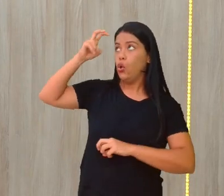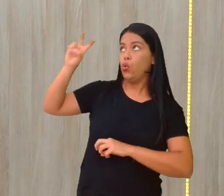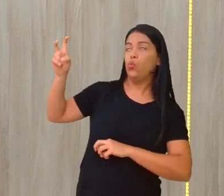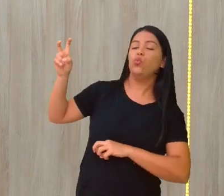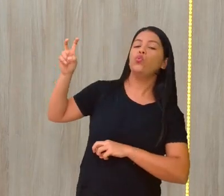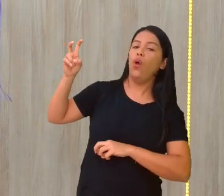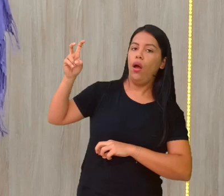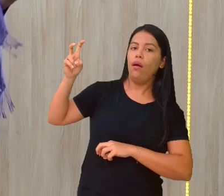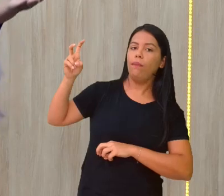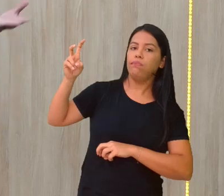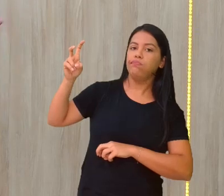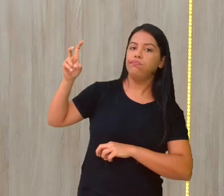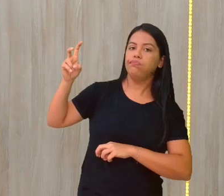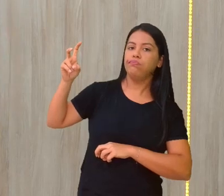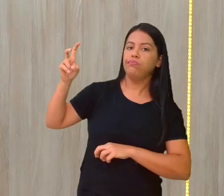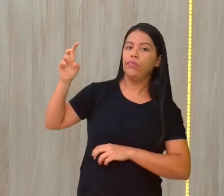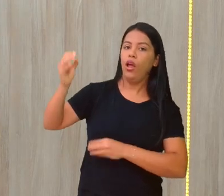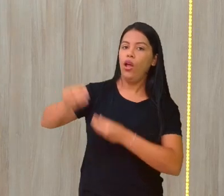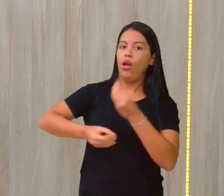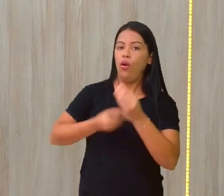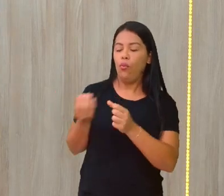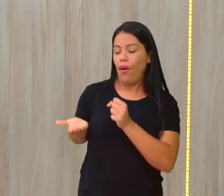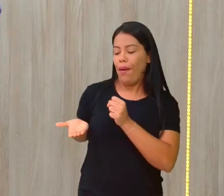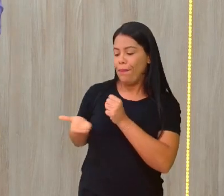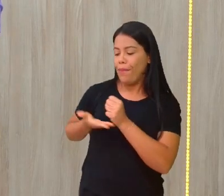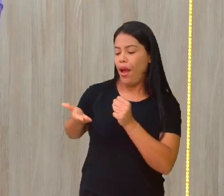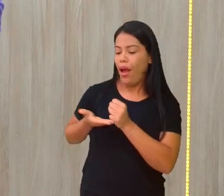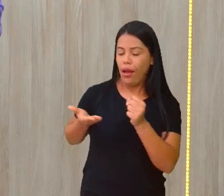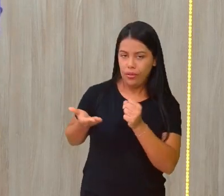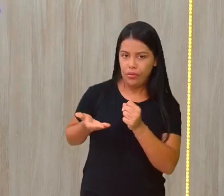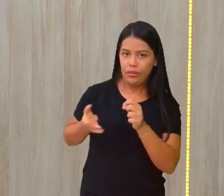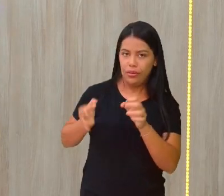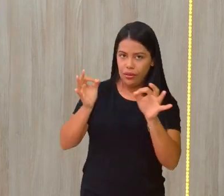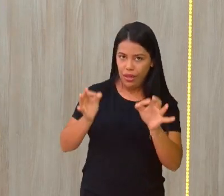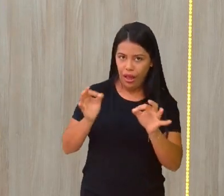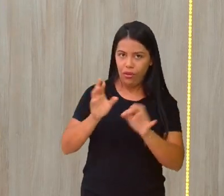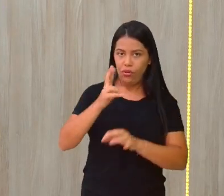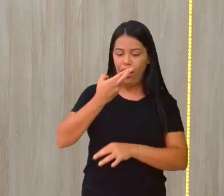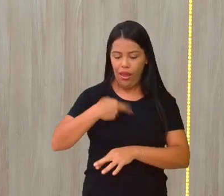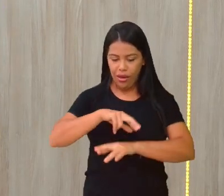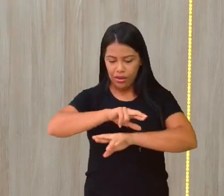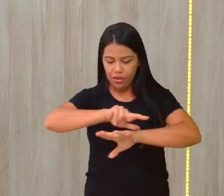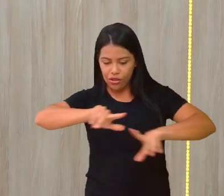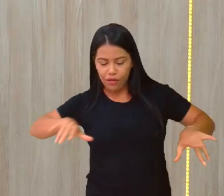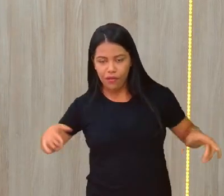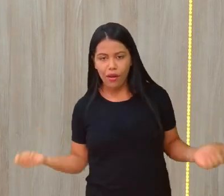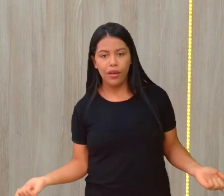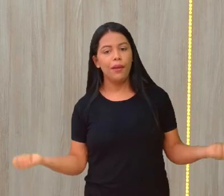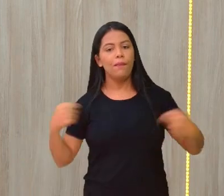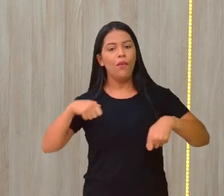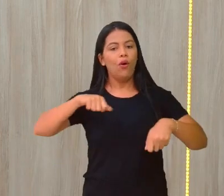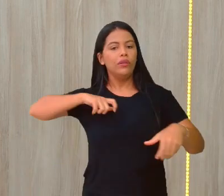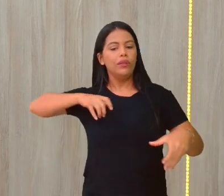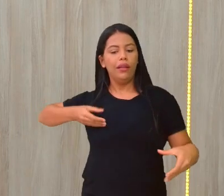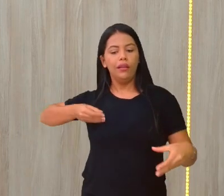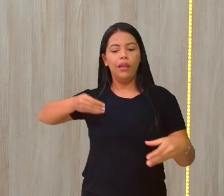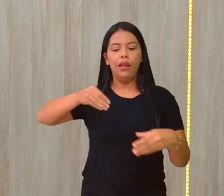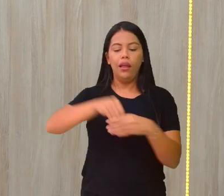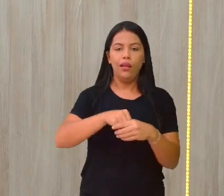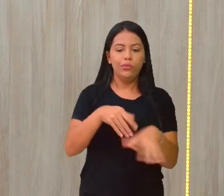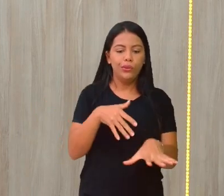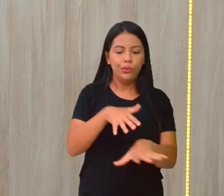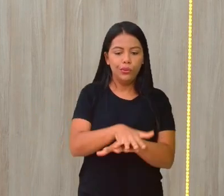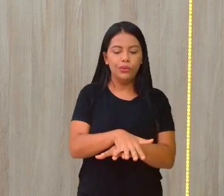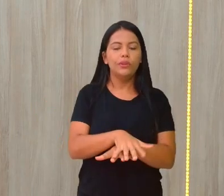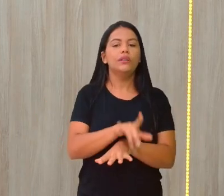cultura. As bases religiosas que possam estar imbuídas